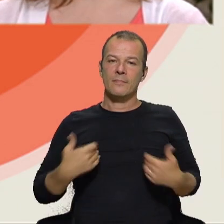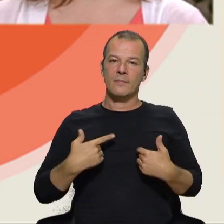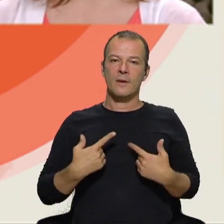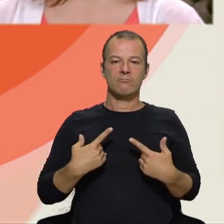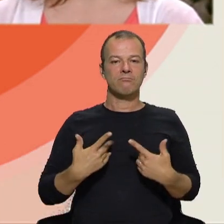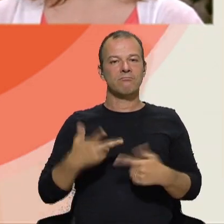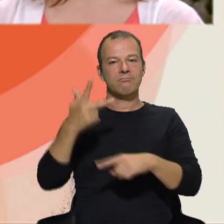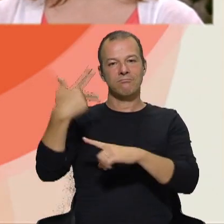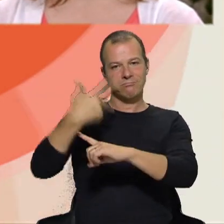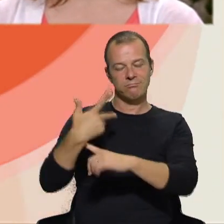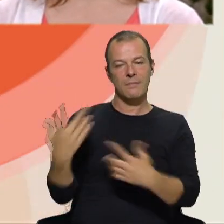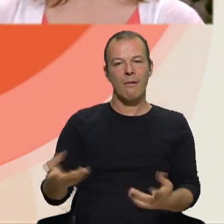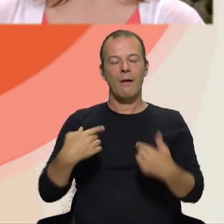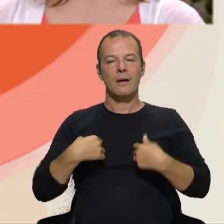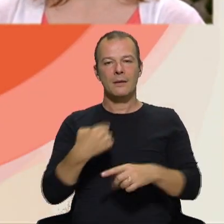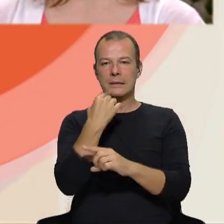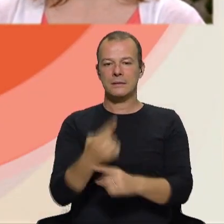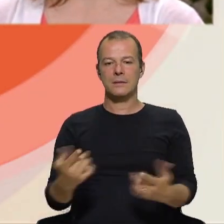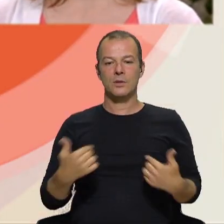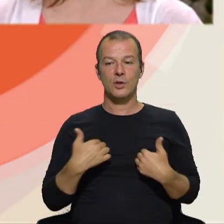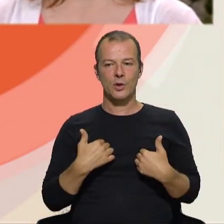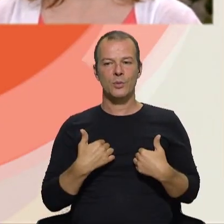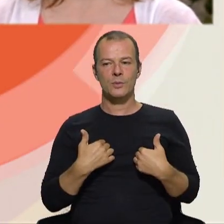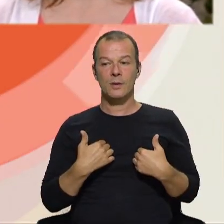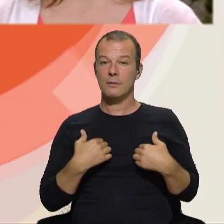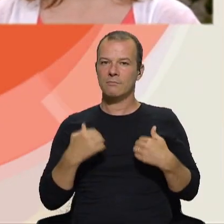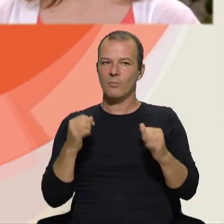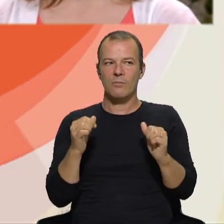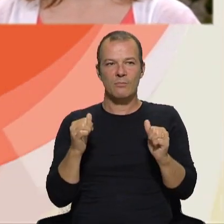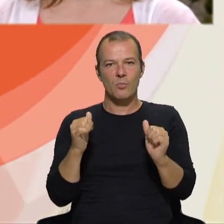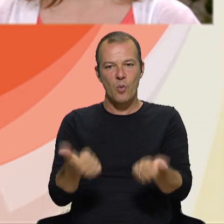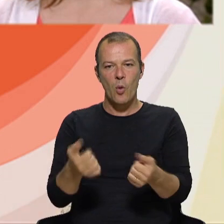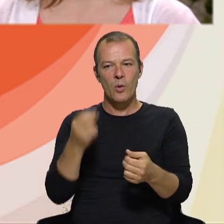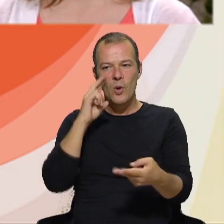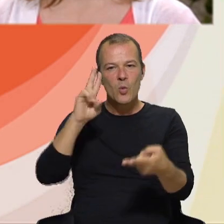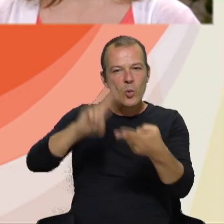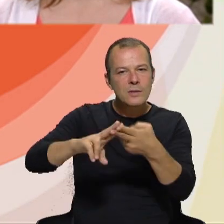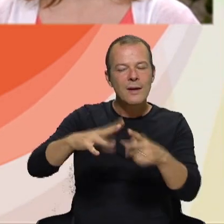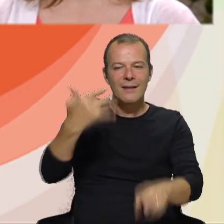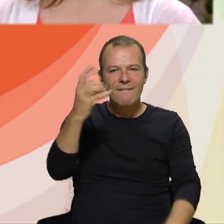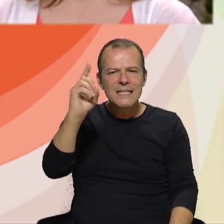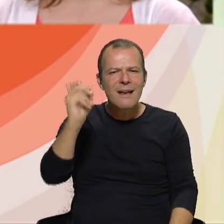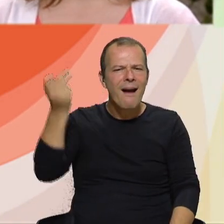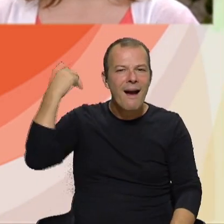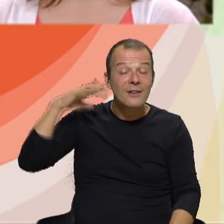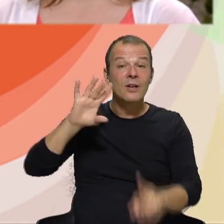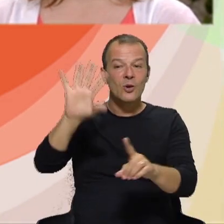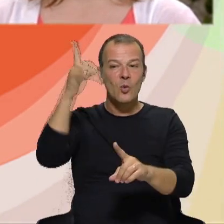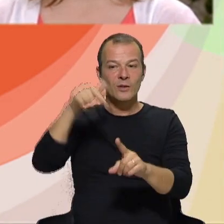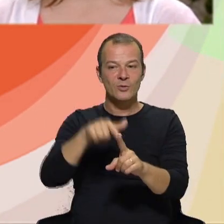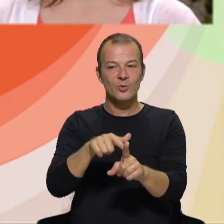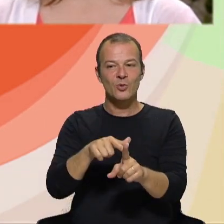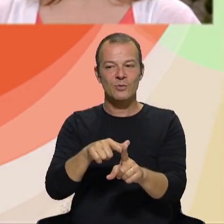contributo, dizendo que foi muito bom conhecer-te há 26 anos e desde o dia em que